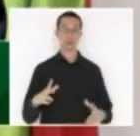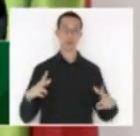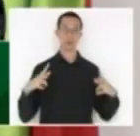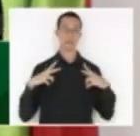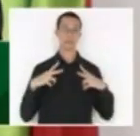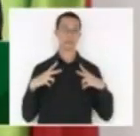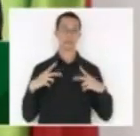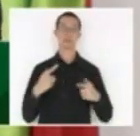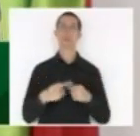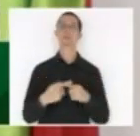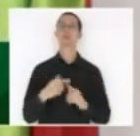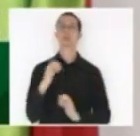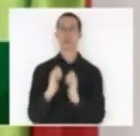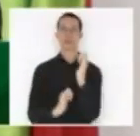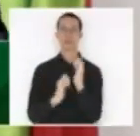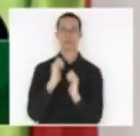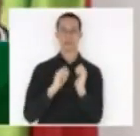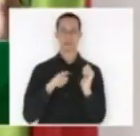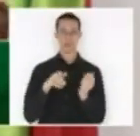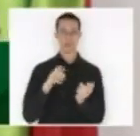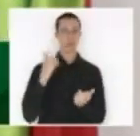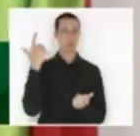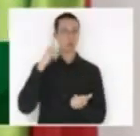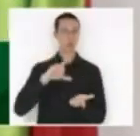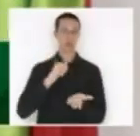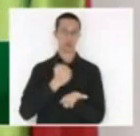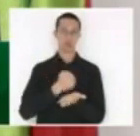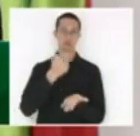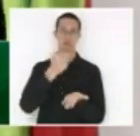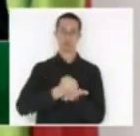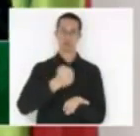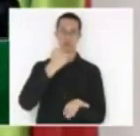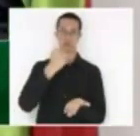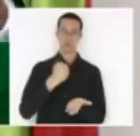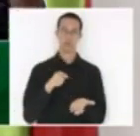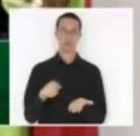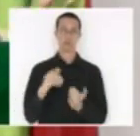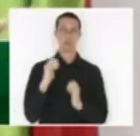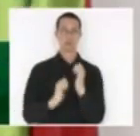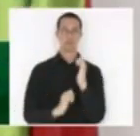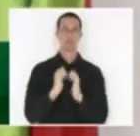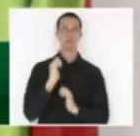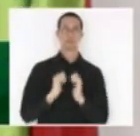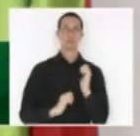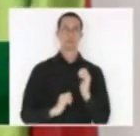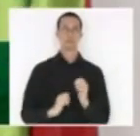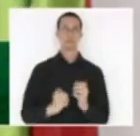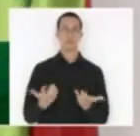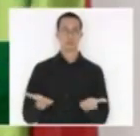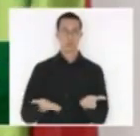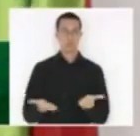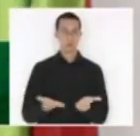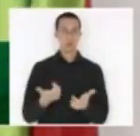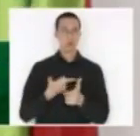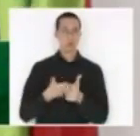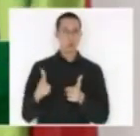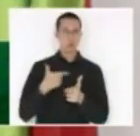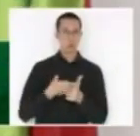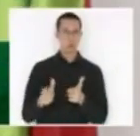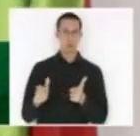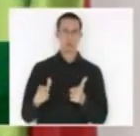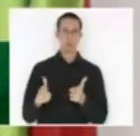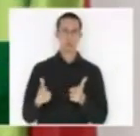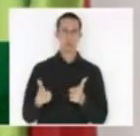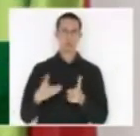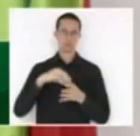detentora do contrato das obras está atravessando por algum problema e vai ter que, já pelo menos